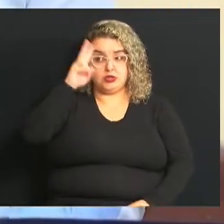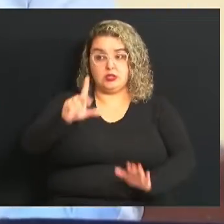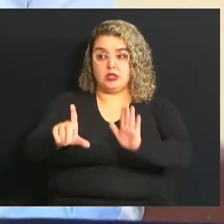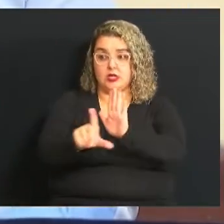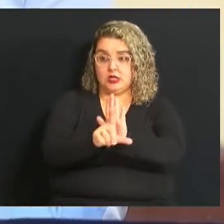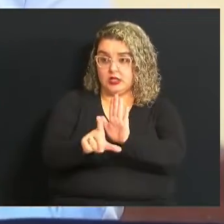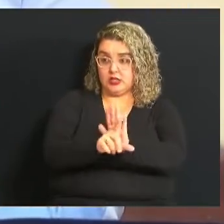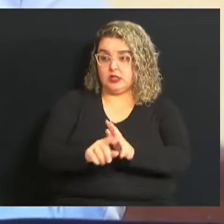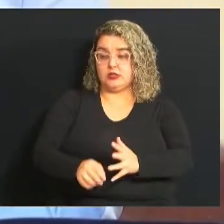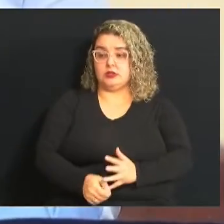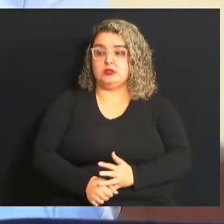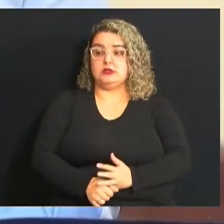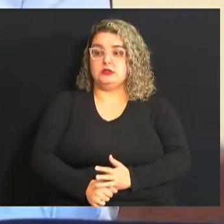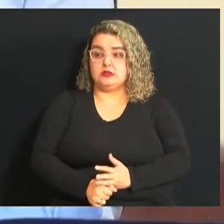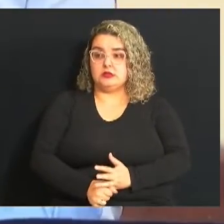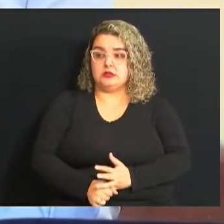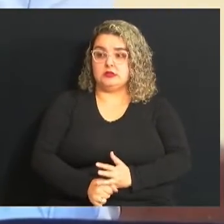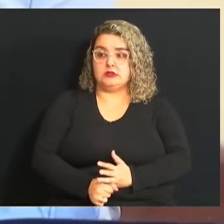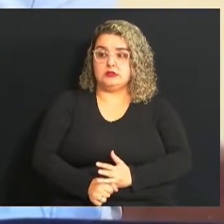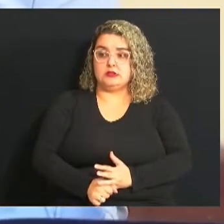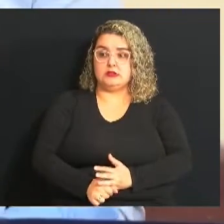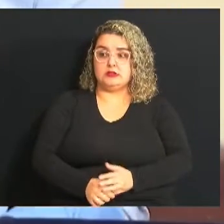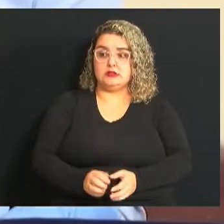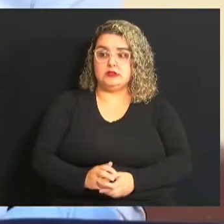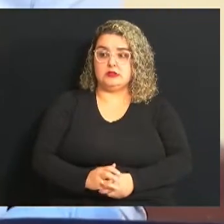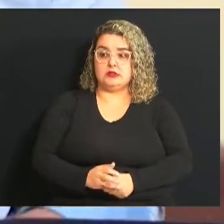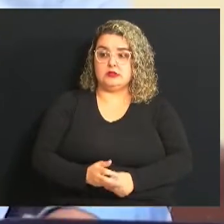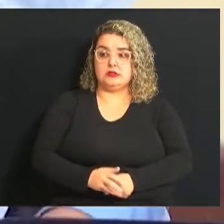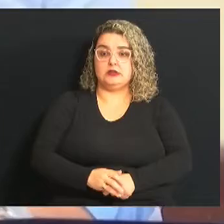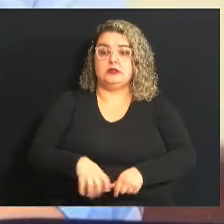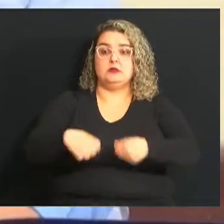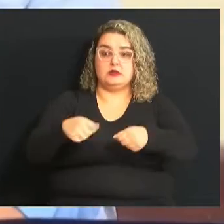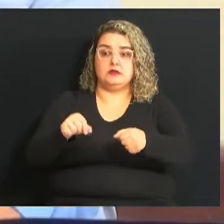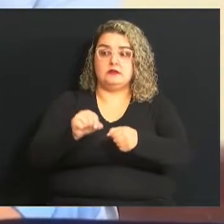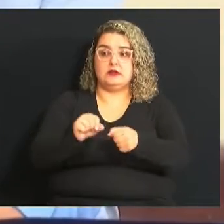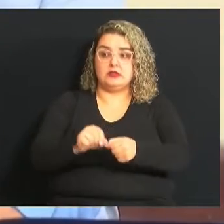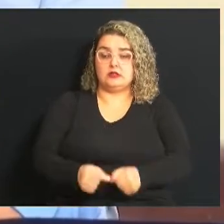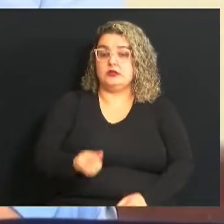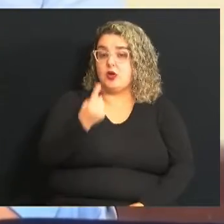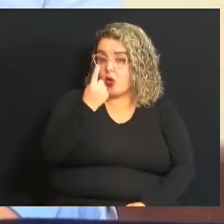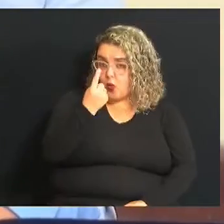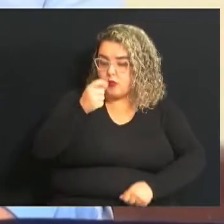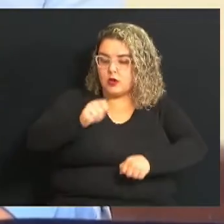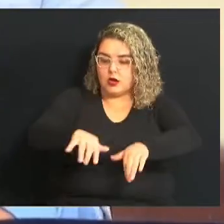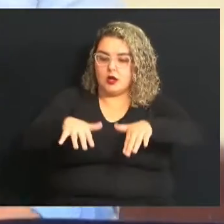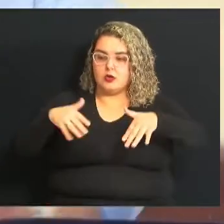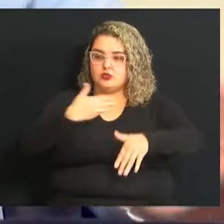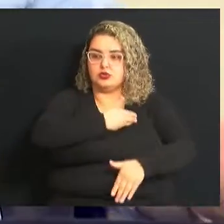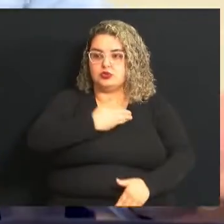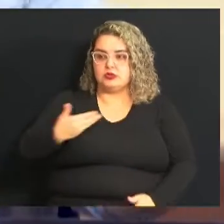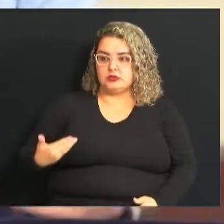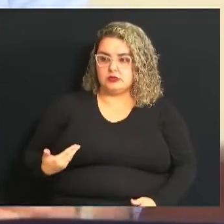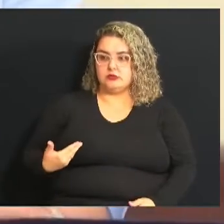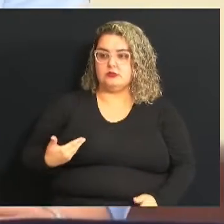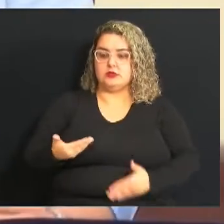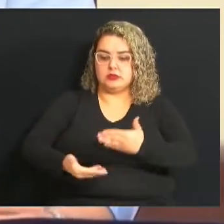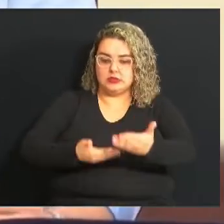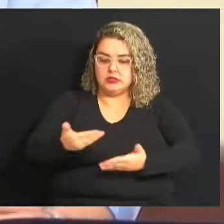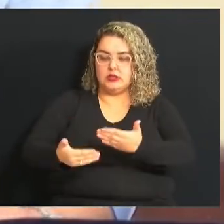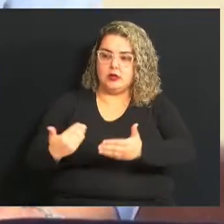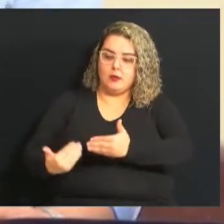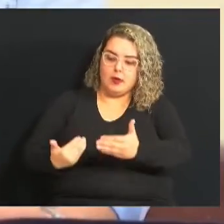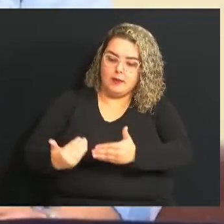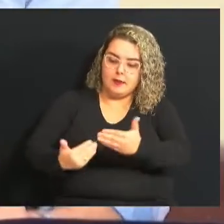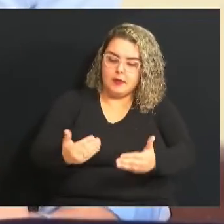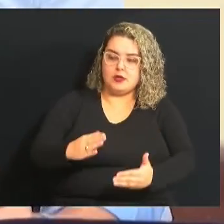legislação, ela fala que é necessário fazer apenas uma audiência pública, né, para tratar do processo de